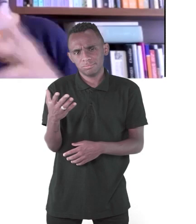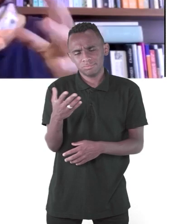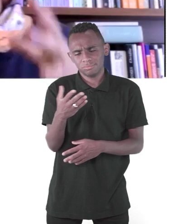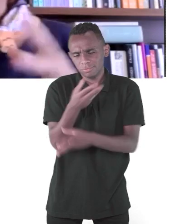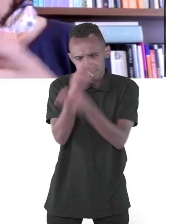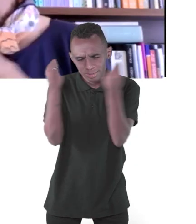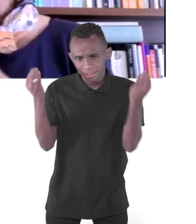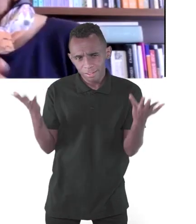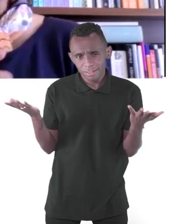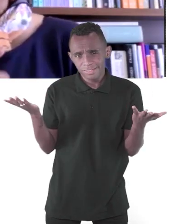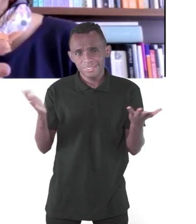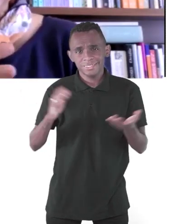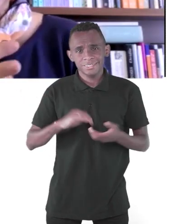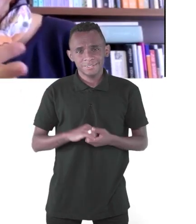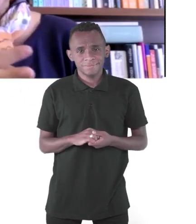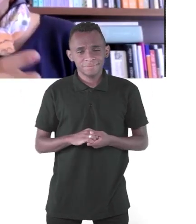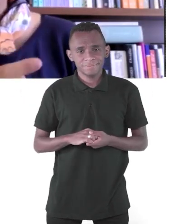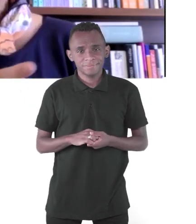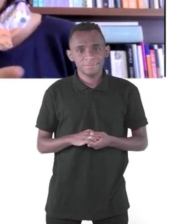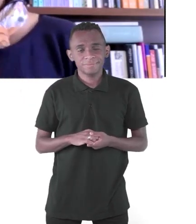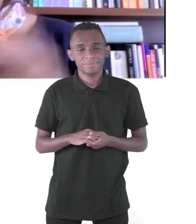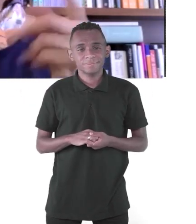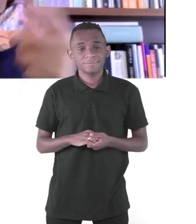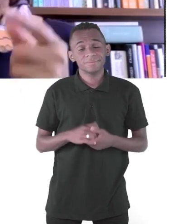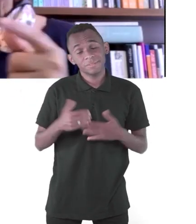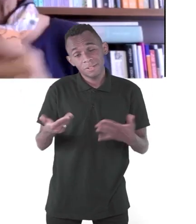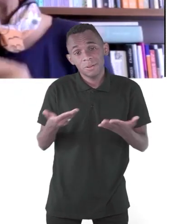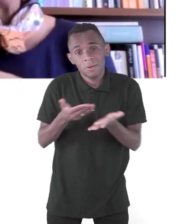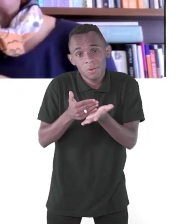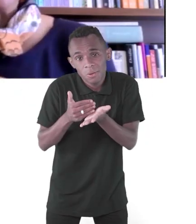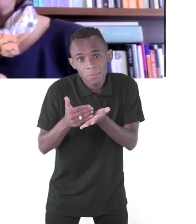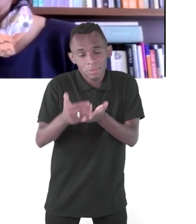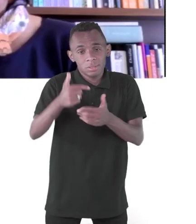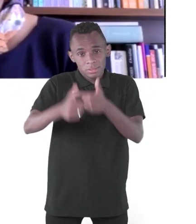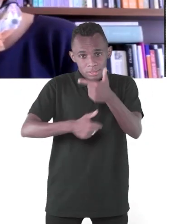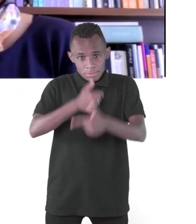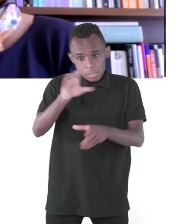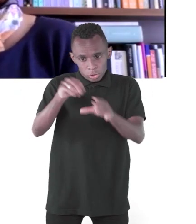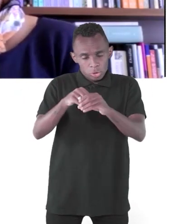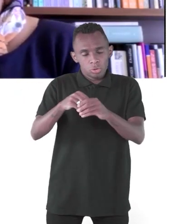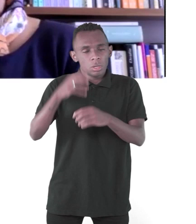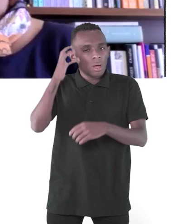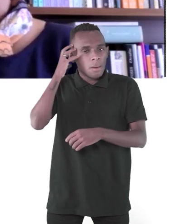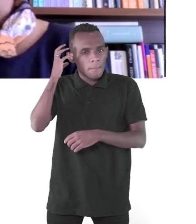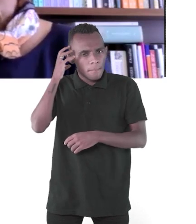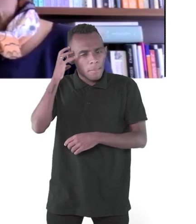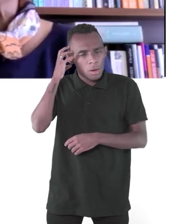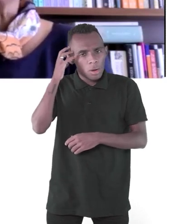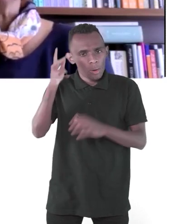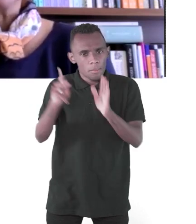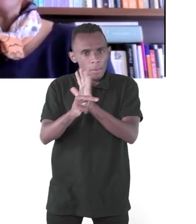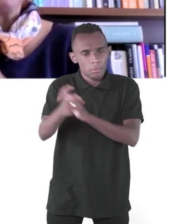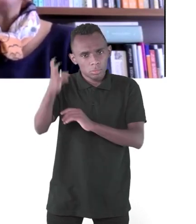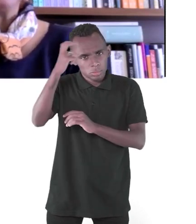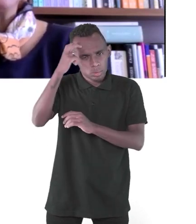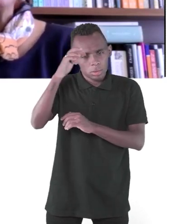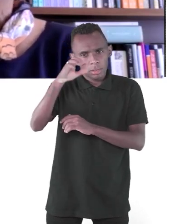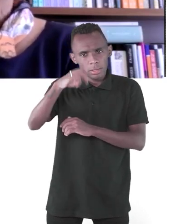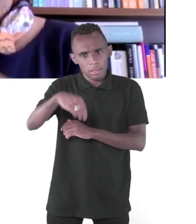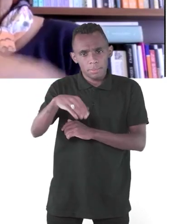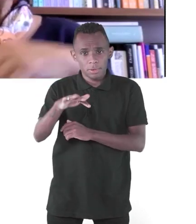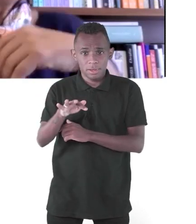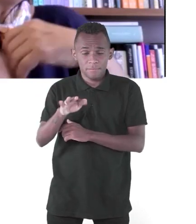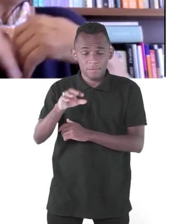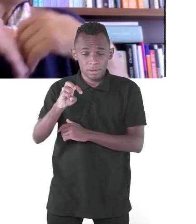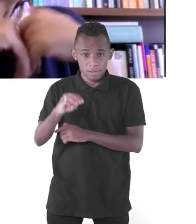Ela é muito boa tipo saída. E aí, quando eu comecei a trabalhar no rádio, que eu fui para a Rádio Cultura